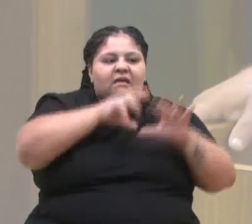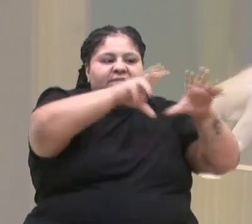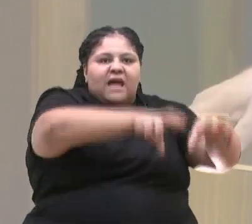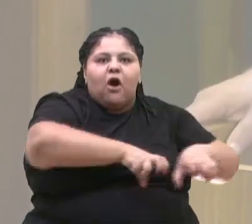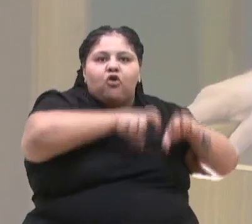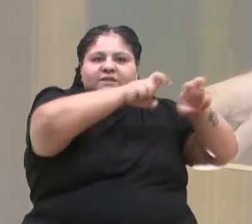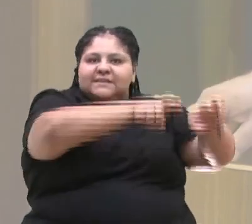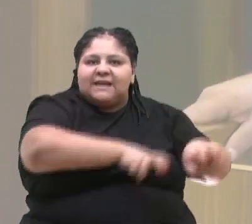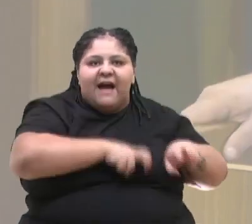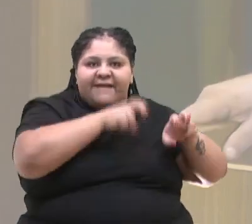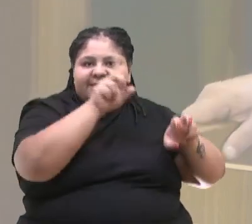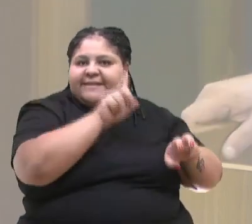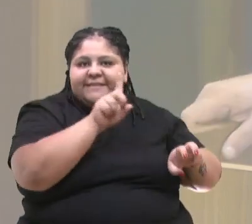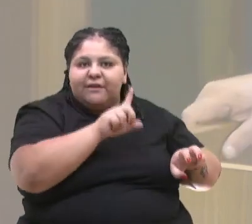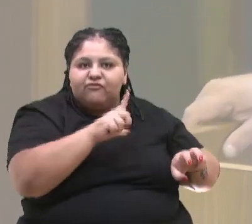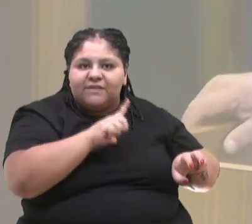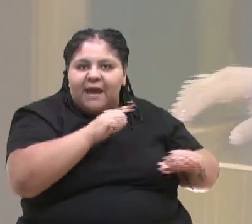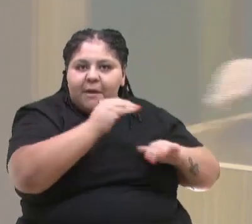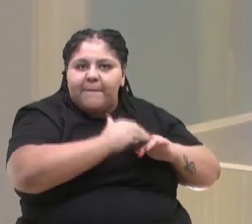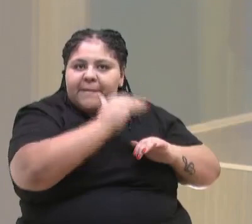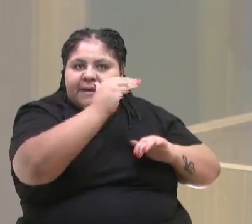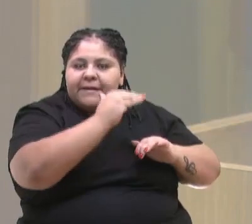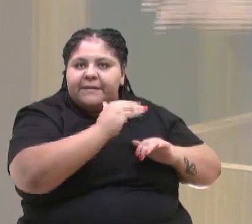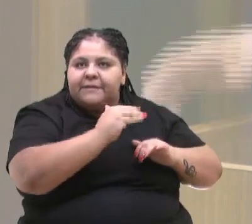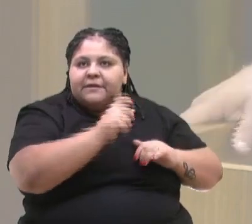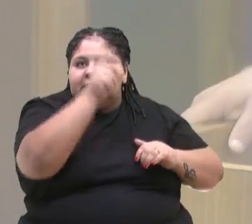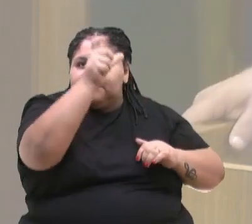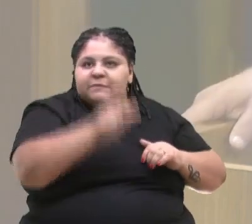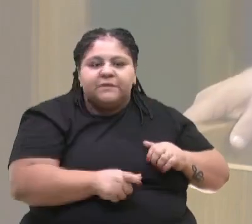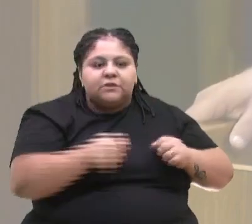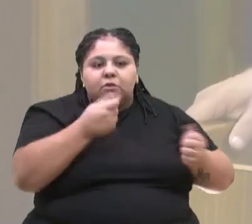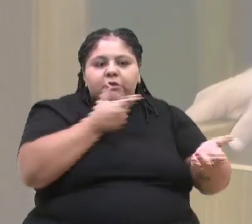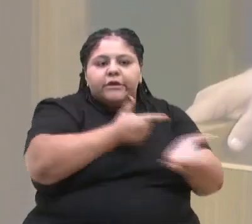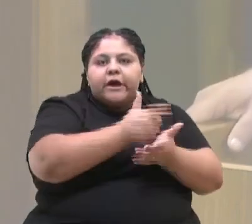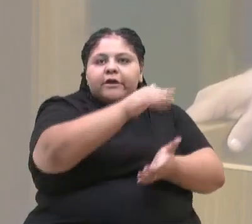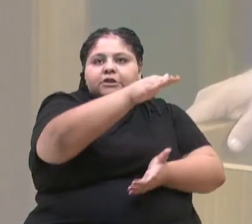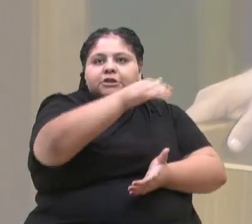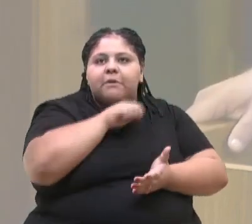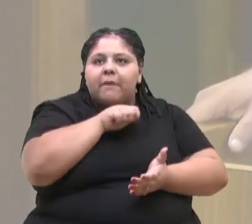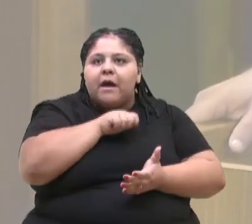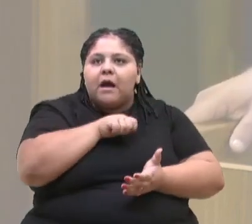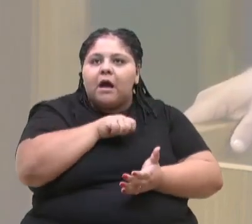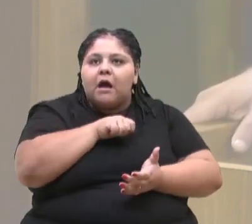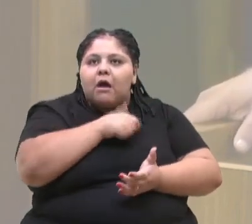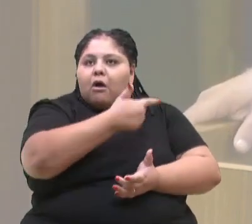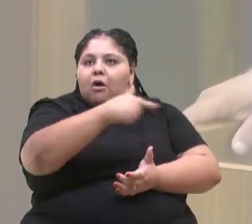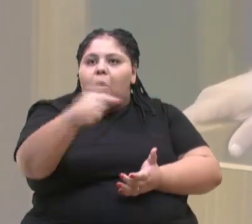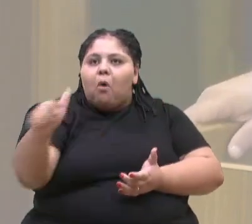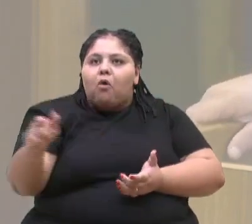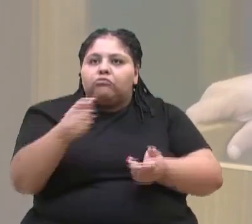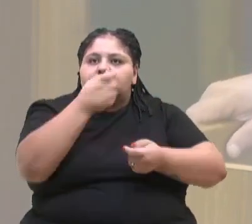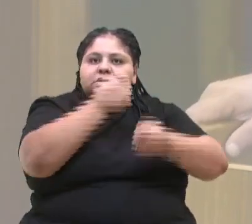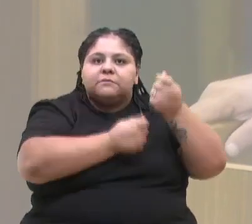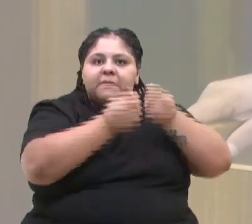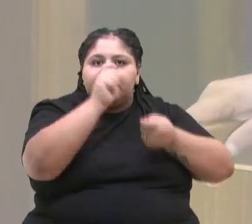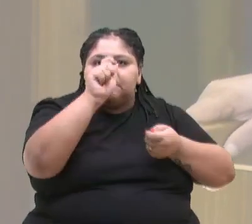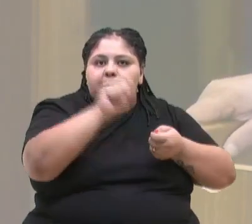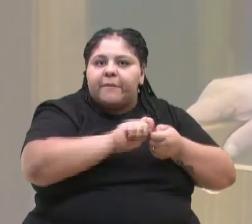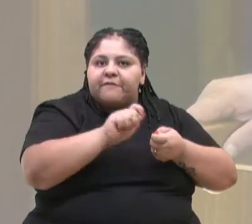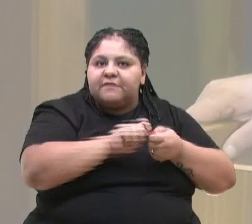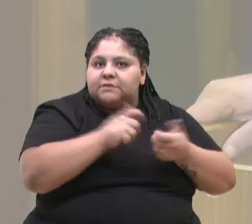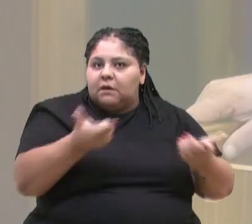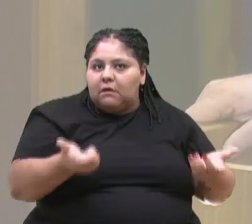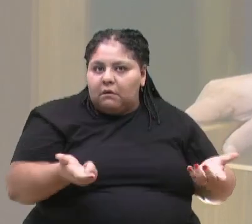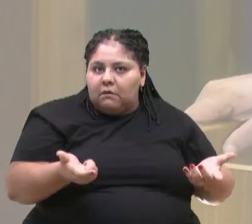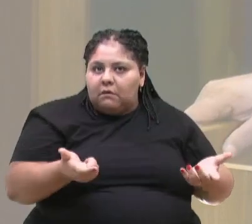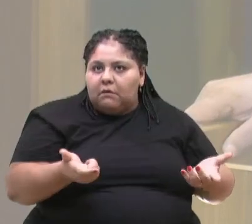a roçada não vai ter mais. A pessoa vai contratar empresa com motosserra para fazer isso aí, porque o tamanho que está isso aí. Vai ter que ter uma empresa